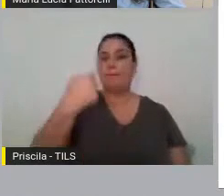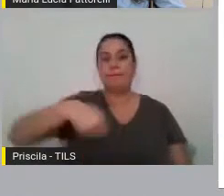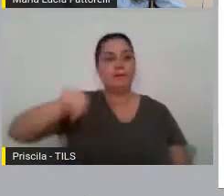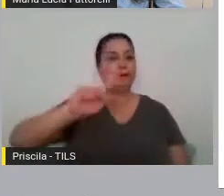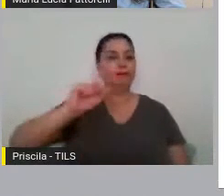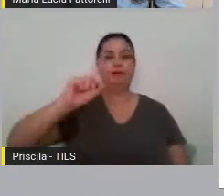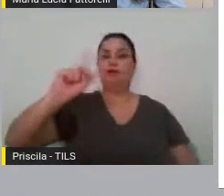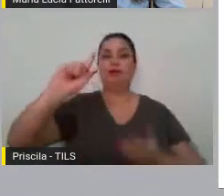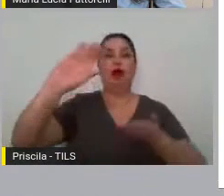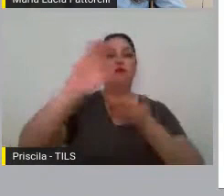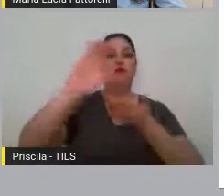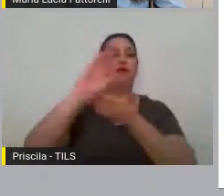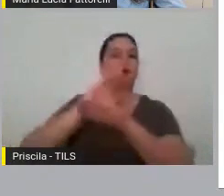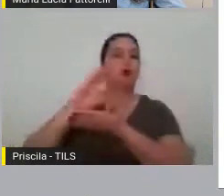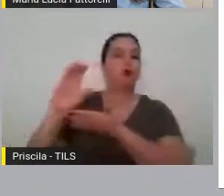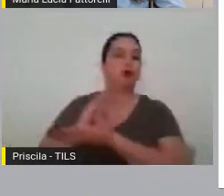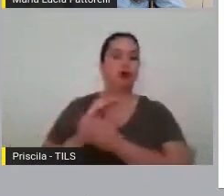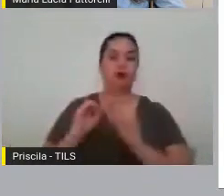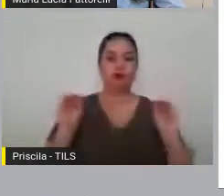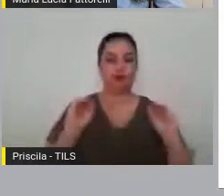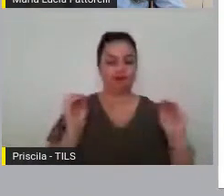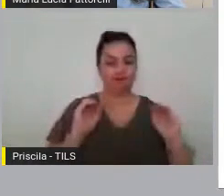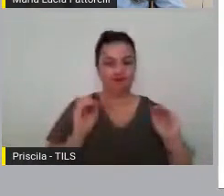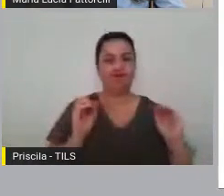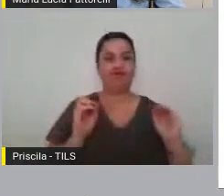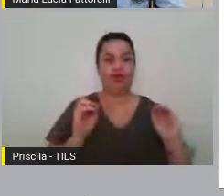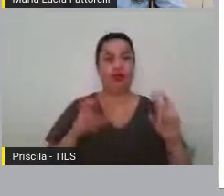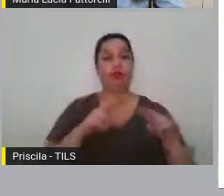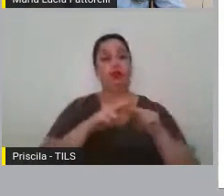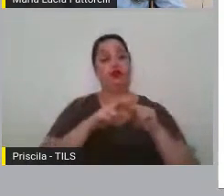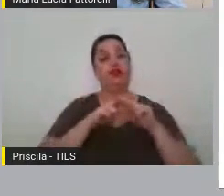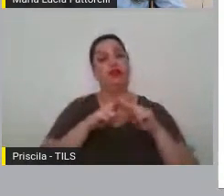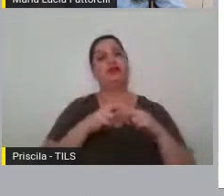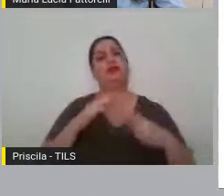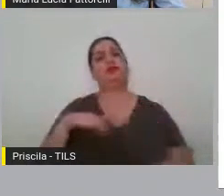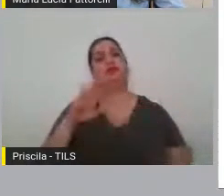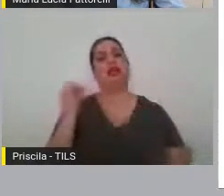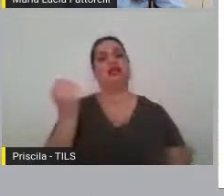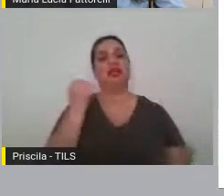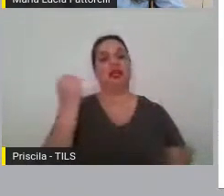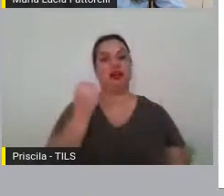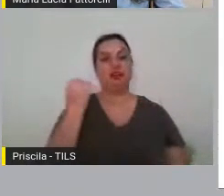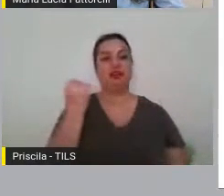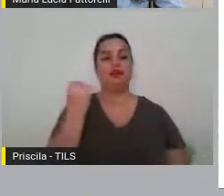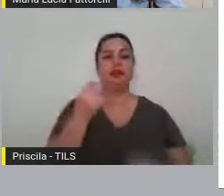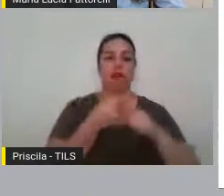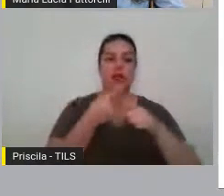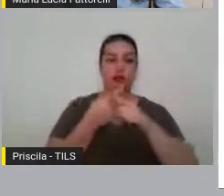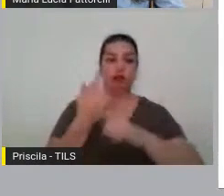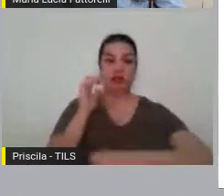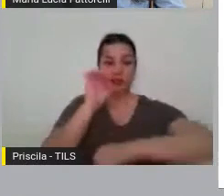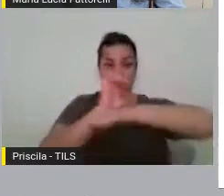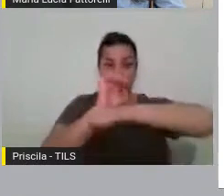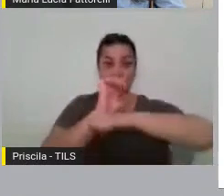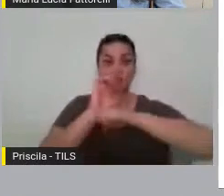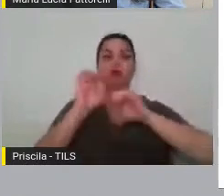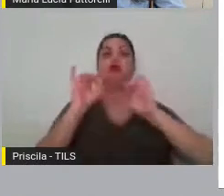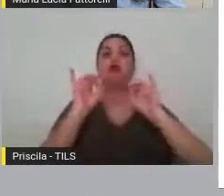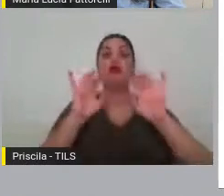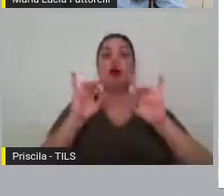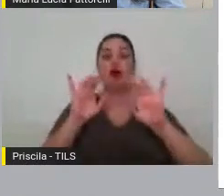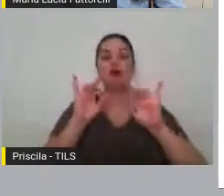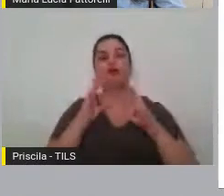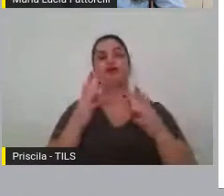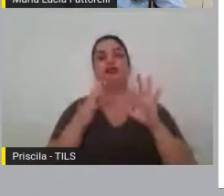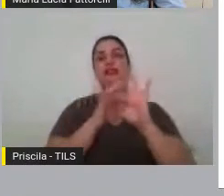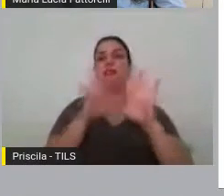vai falar mais à frente, ela se agrava exatamente por quê? Porque o Estado não só liberava crédito subsidiado, não só